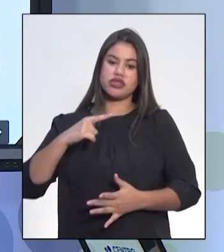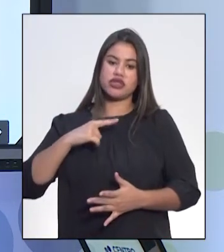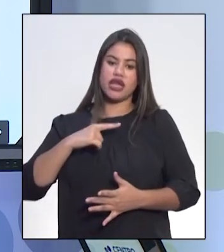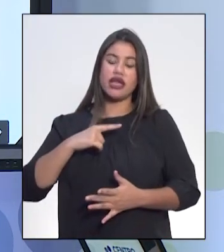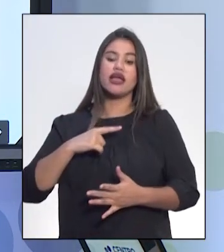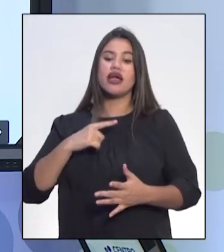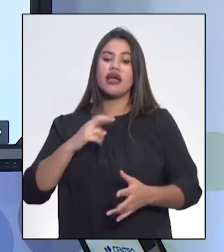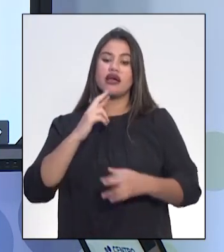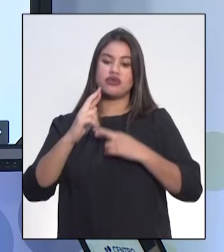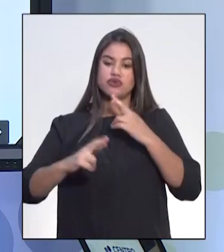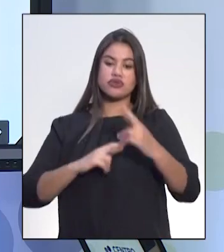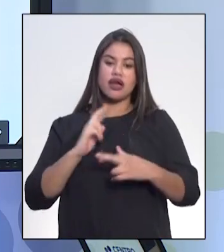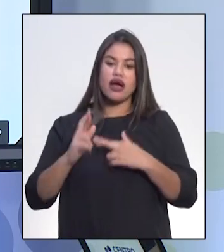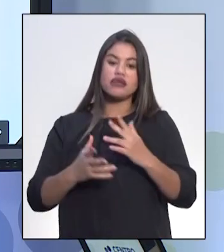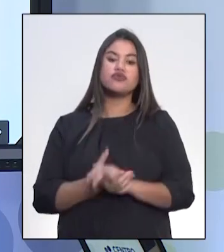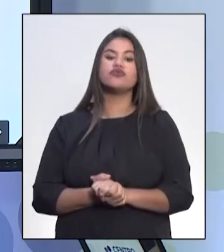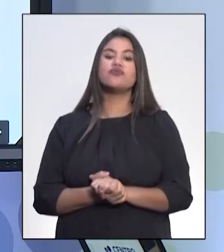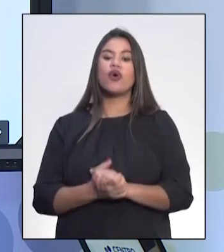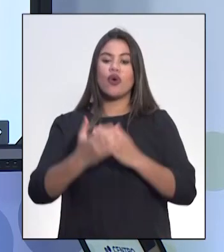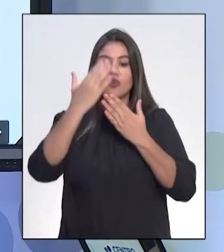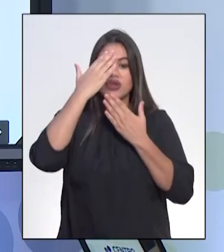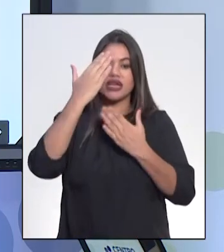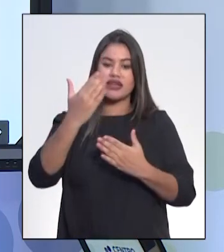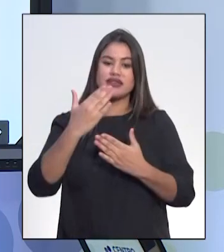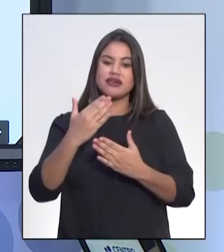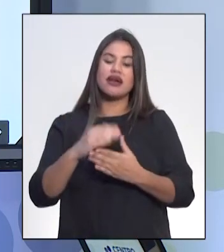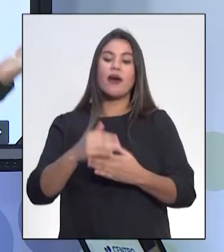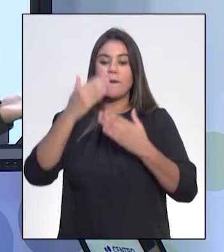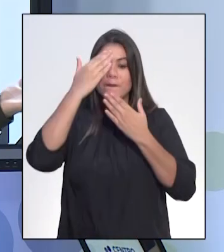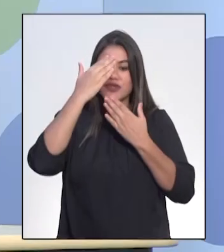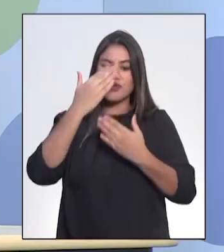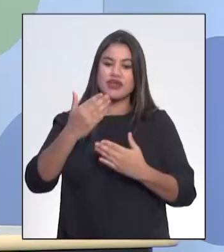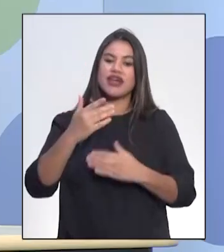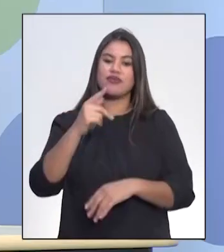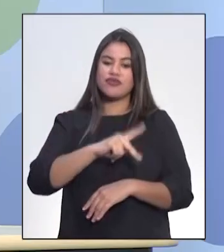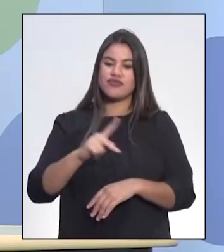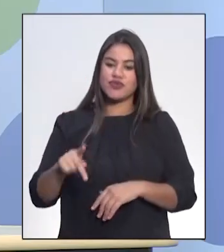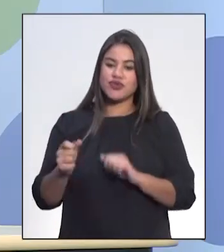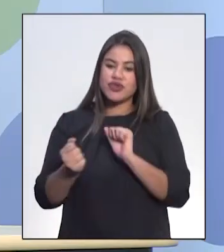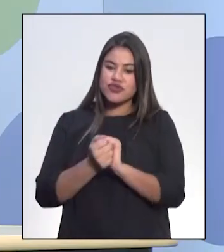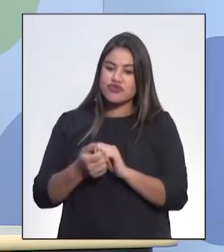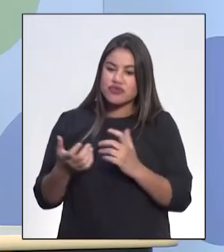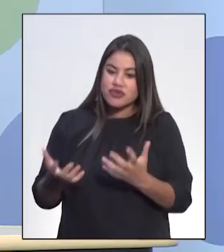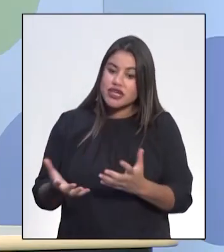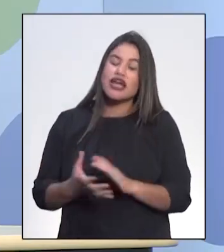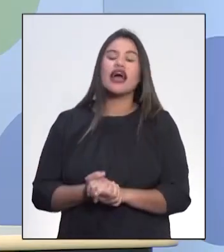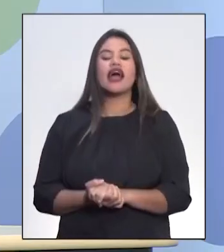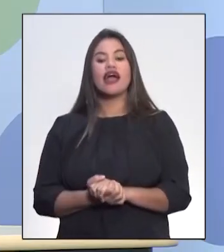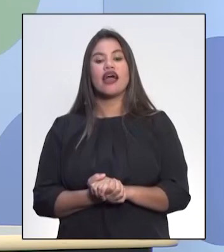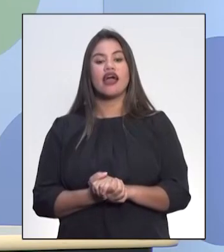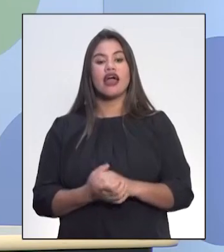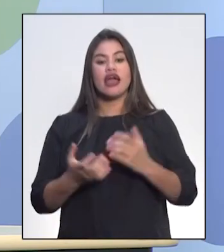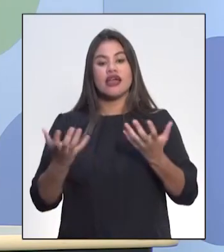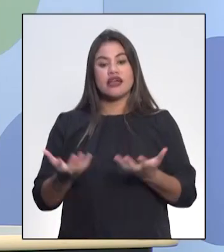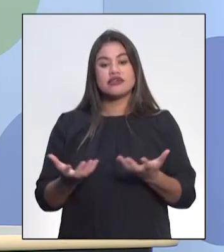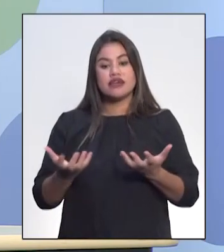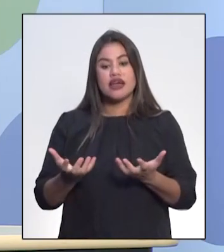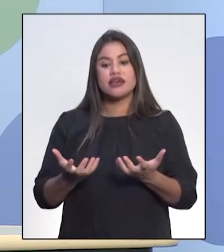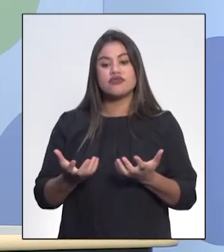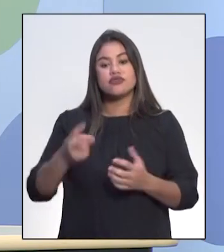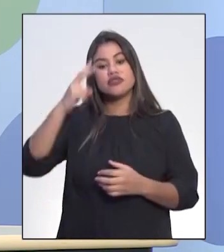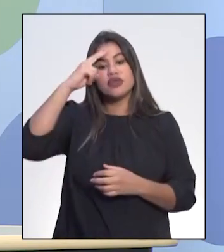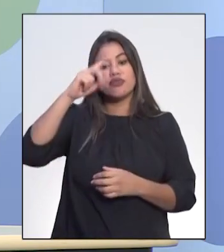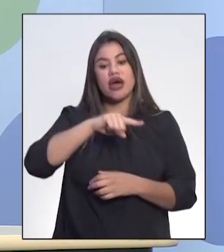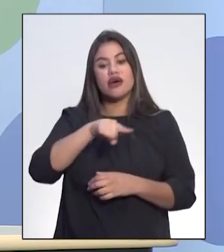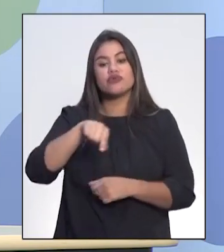devolutiva da aula, eu agradeço. Então, muito prazer, muito obrigada. Professora Inês, quer se despedir? Sim, quero. Professora Roberta, quero lembrar